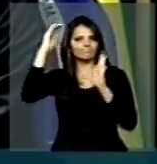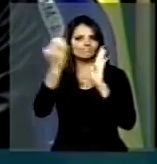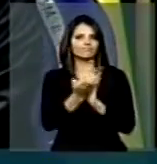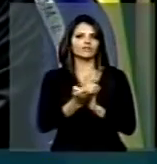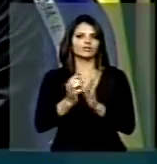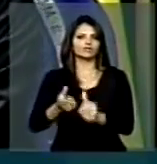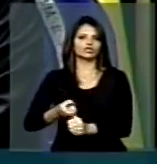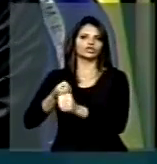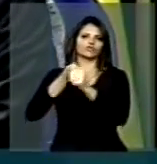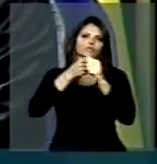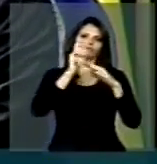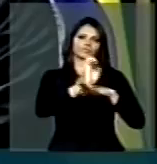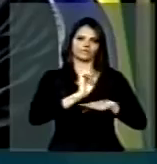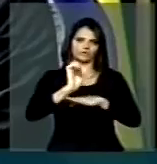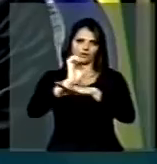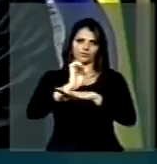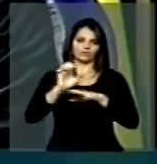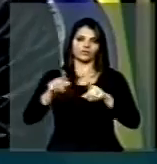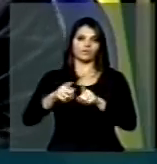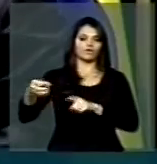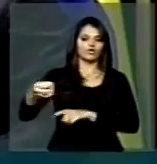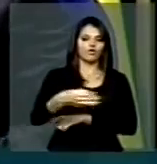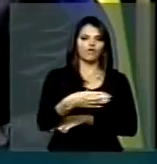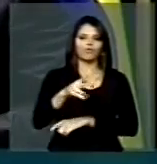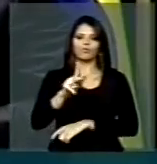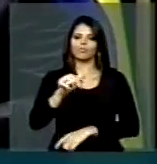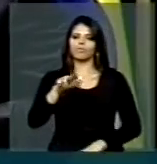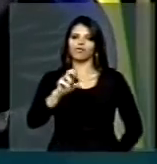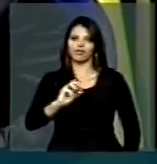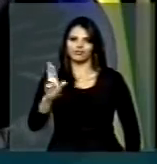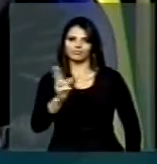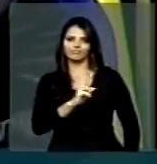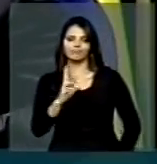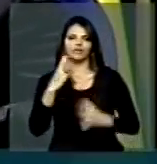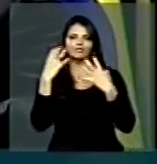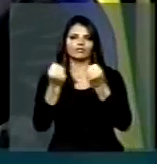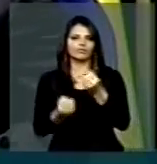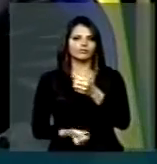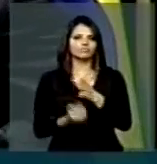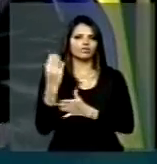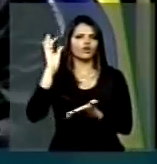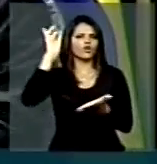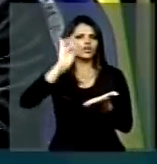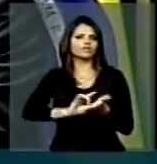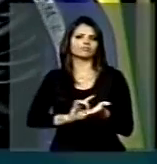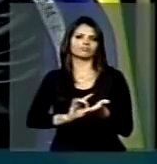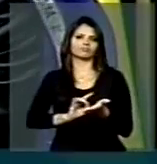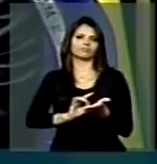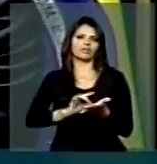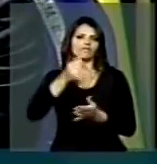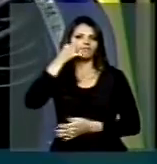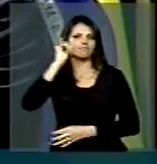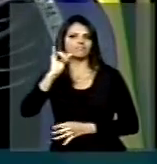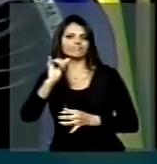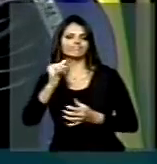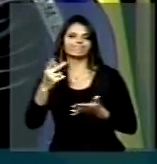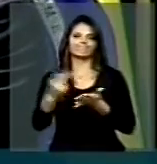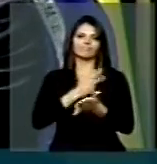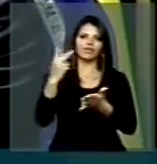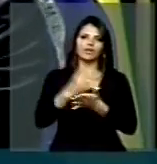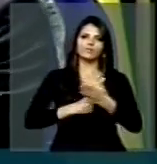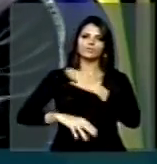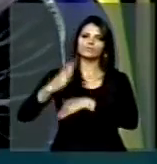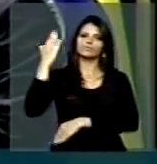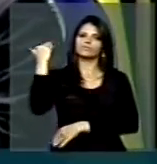dos estados. O novo plano foi assim concebido de maneira original, evitando erros